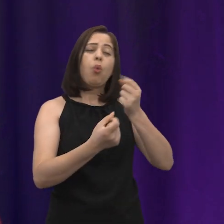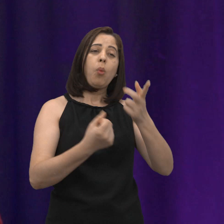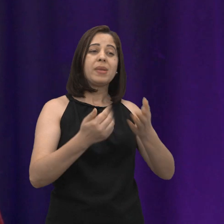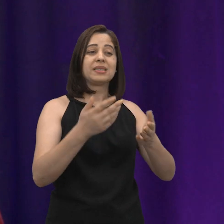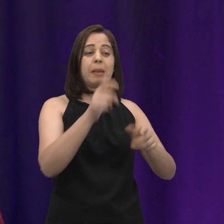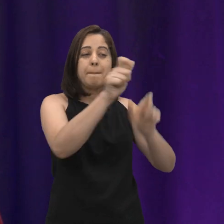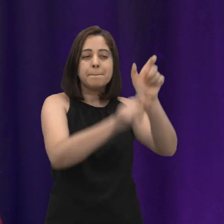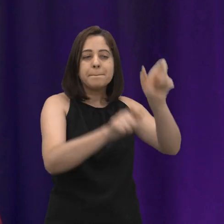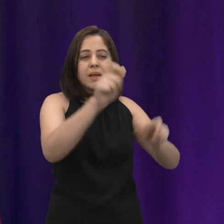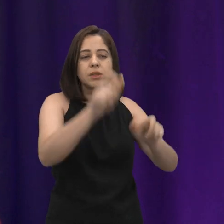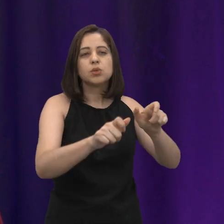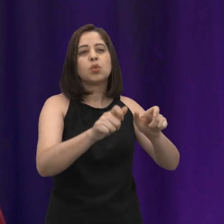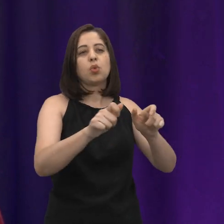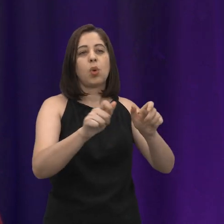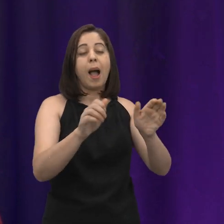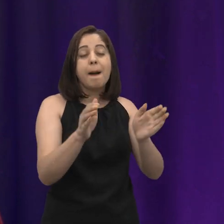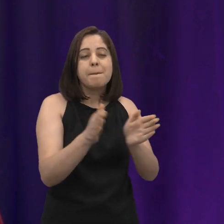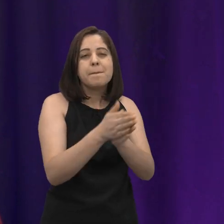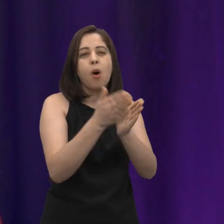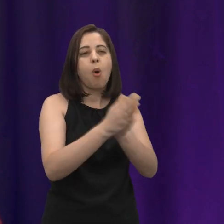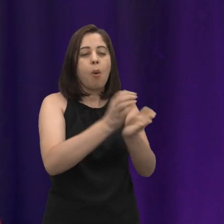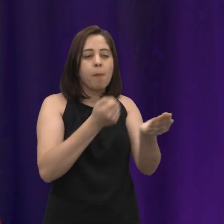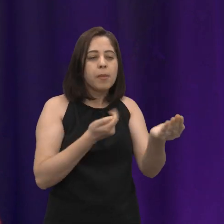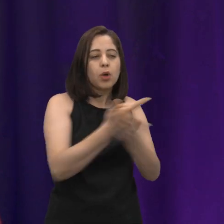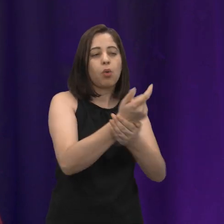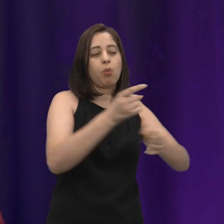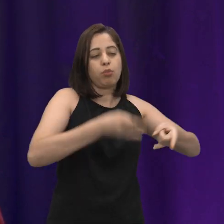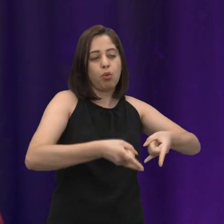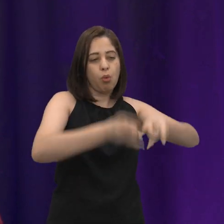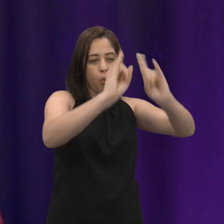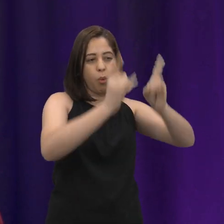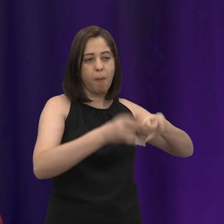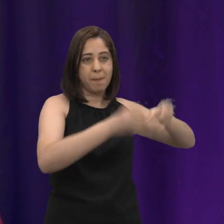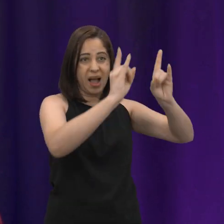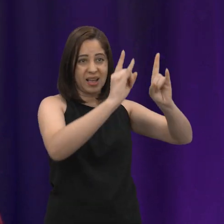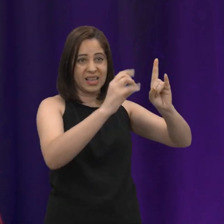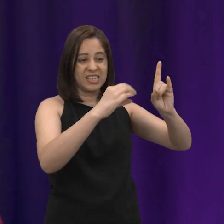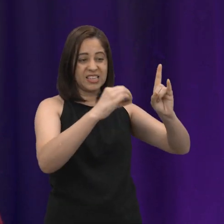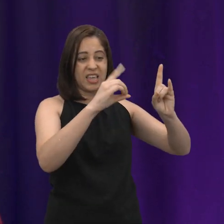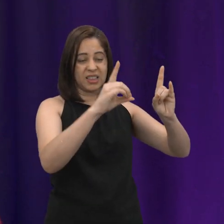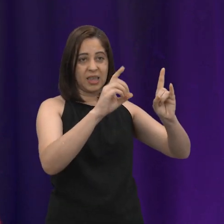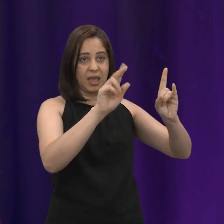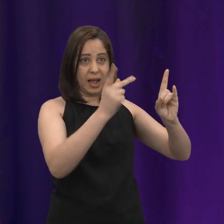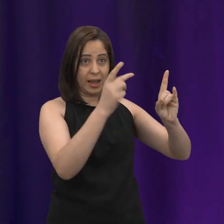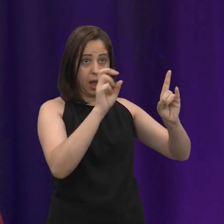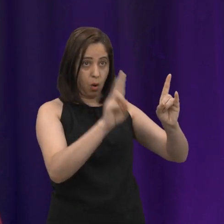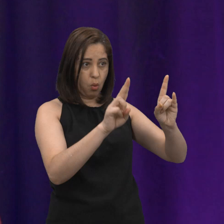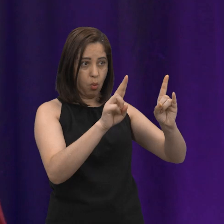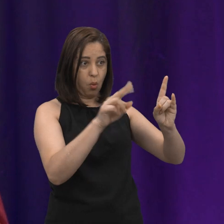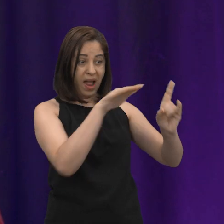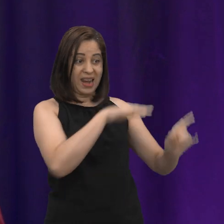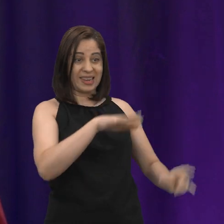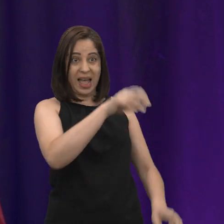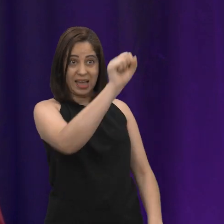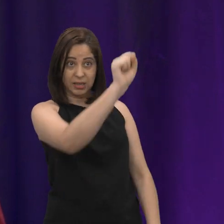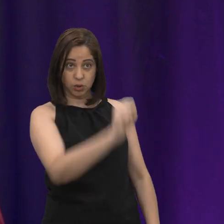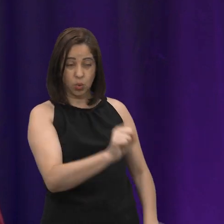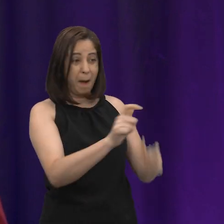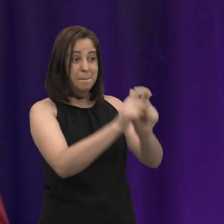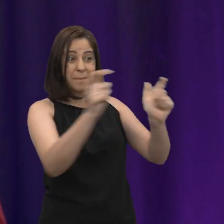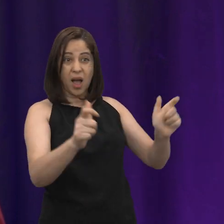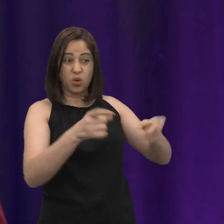elas são claramente concentradas, muitas no sul, na região sul da cidade. Sim. Né, a partir, inclusive,